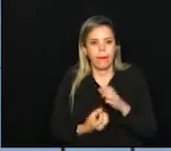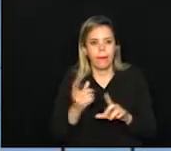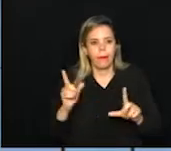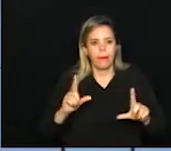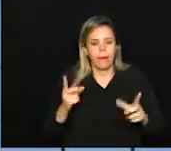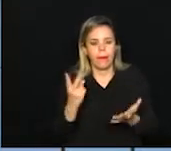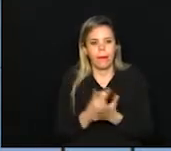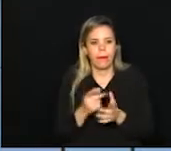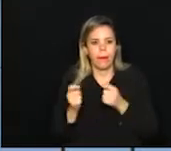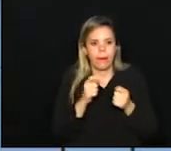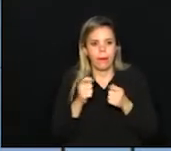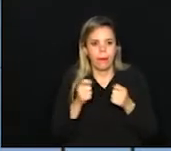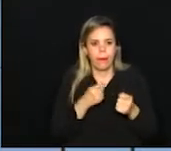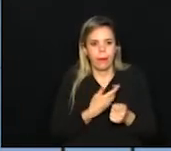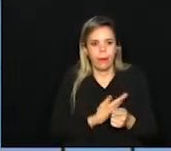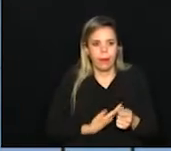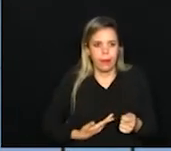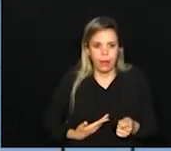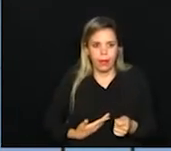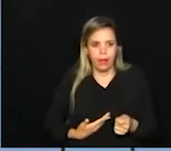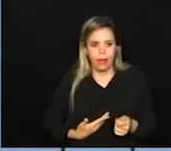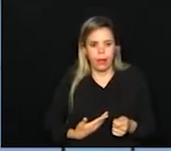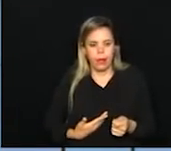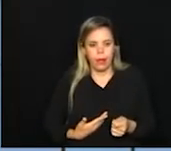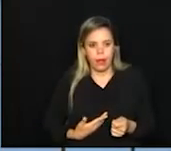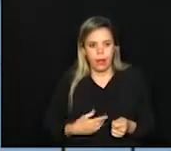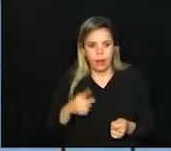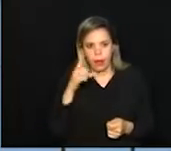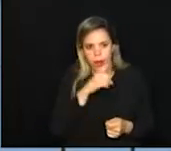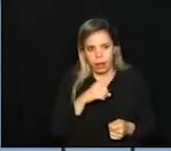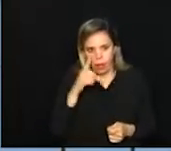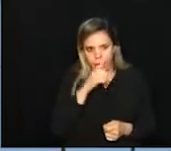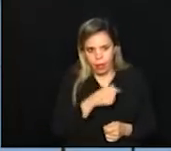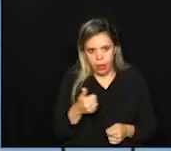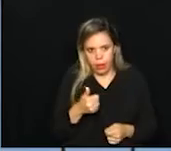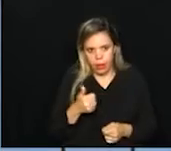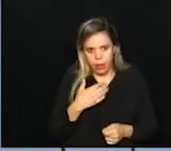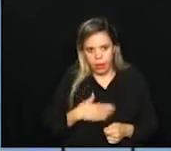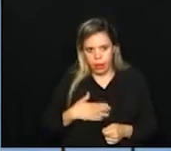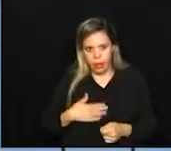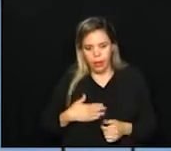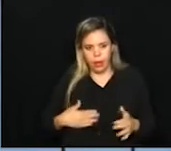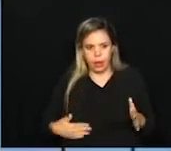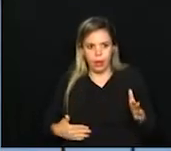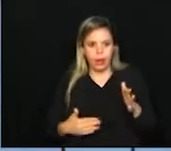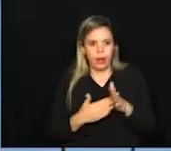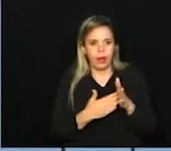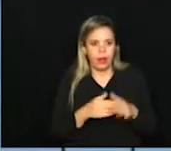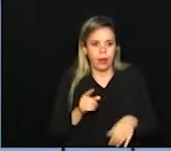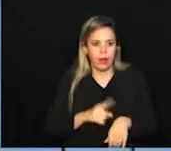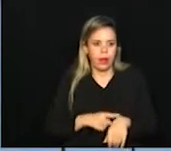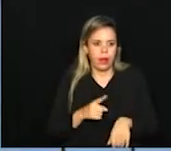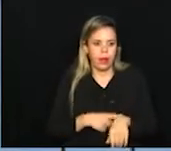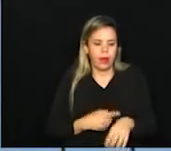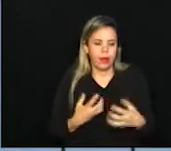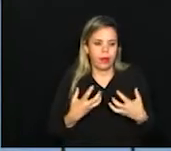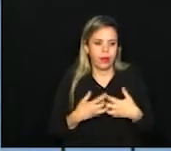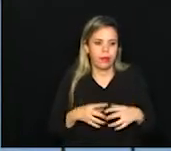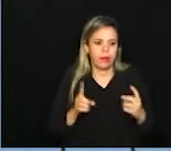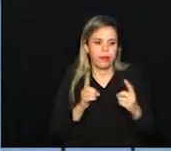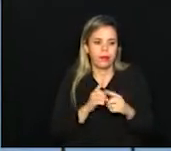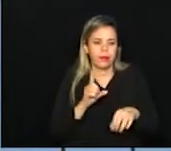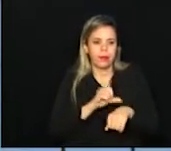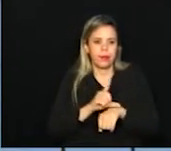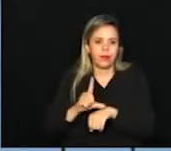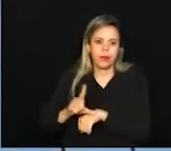tempo a coletiva do governador, mas a partir deste domingo, 1º de agosto, o limite de horário de funcionamento de